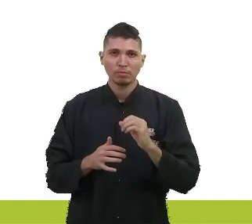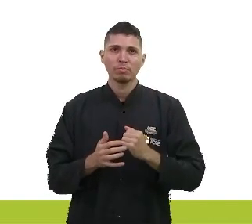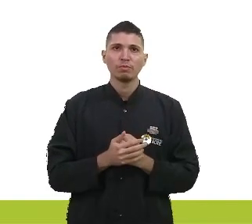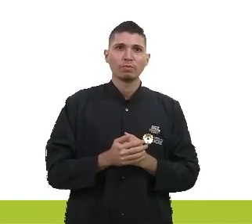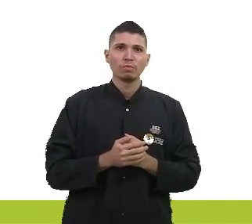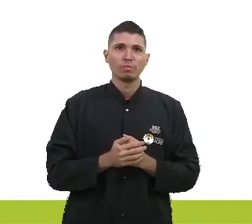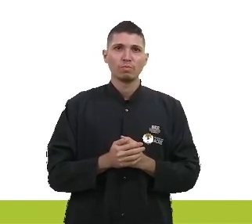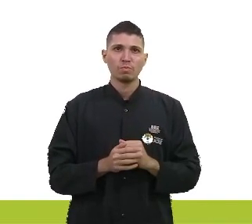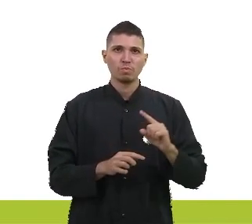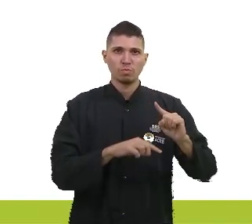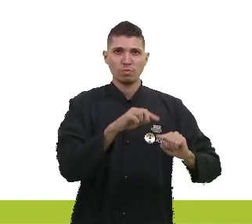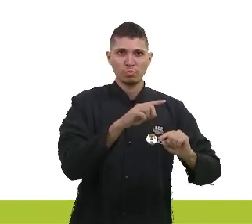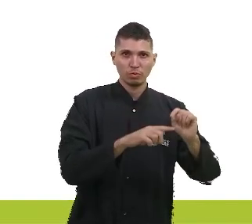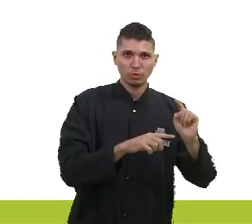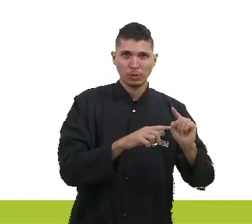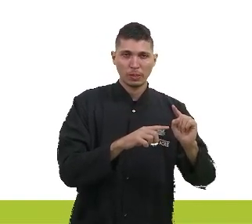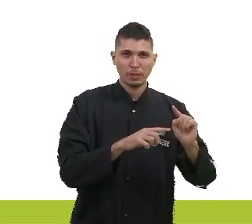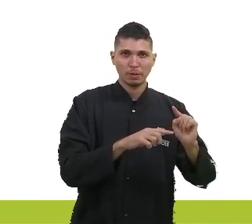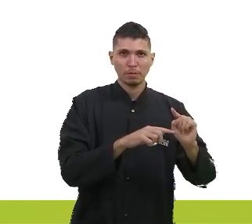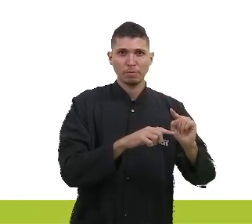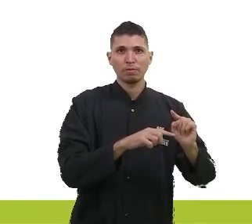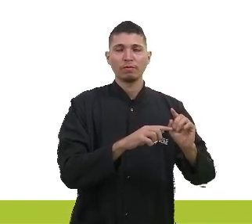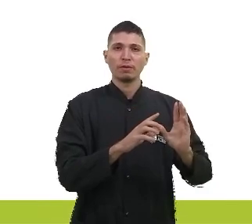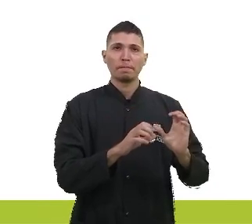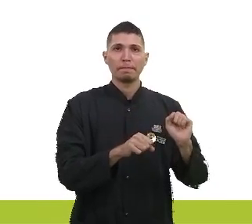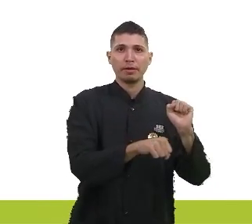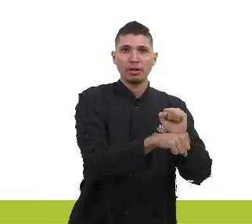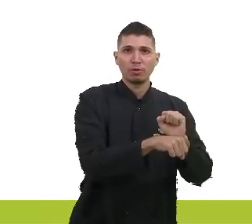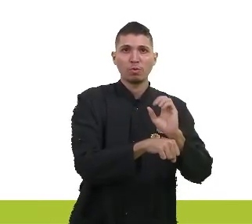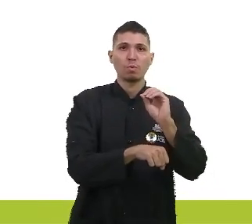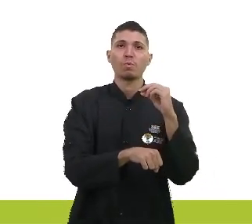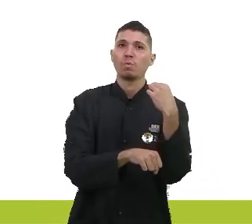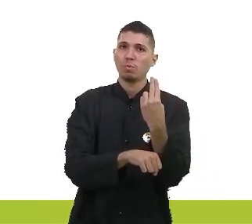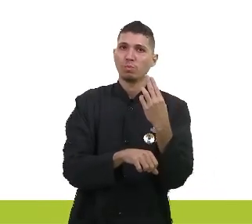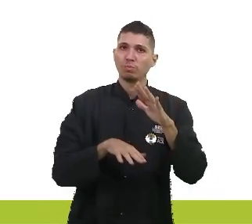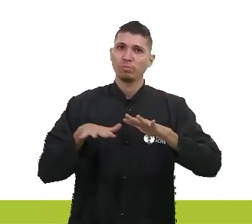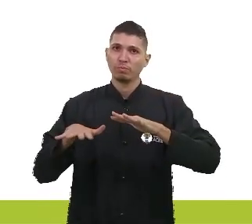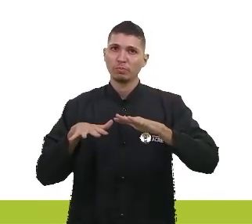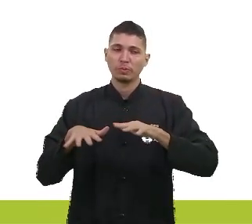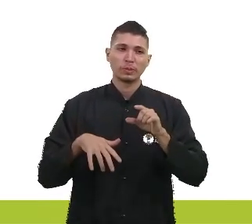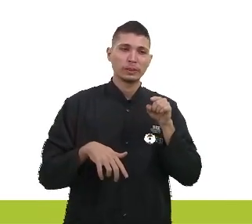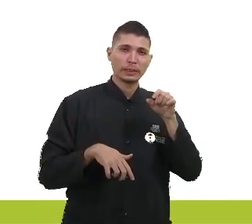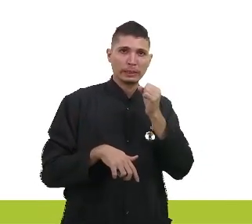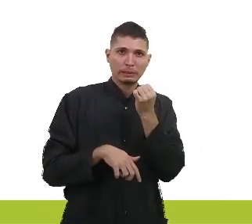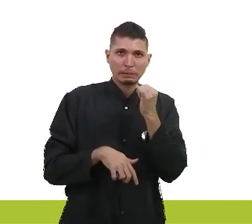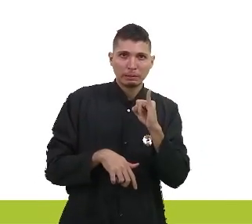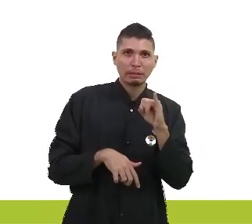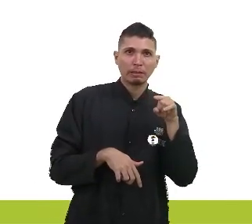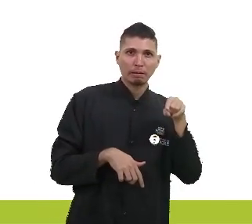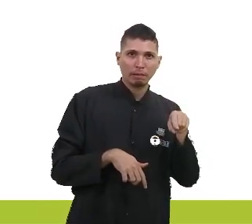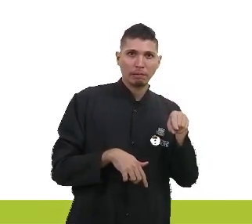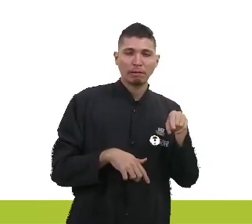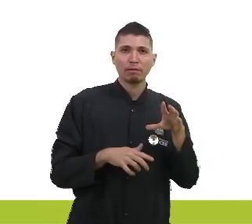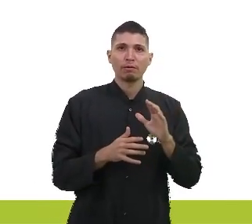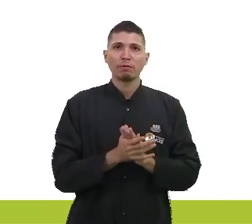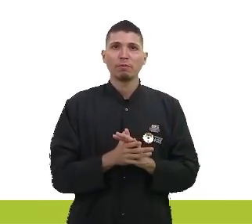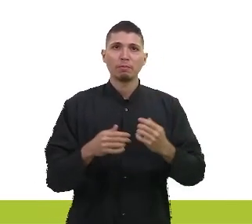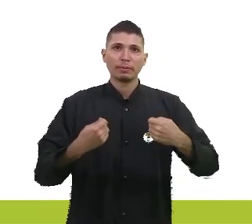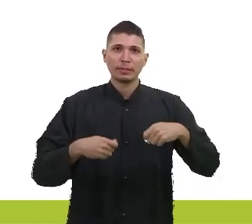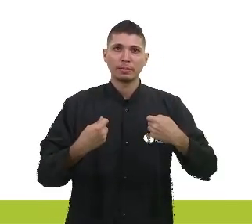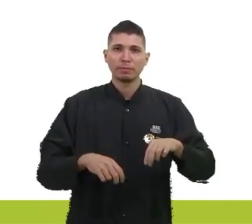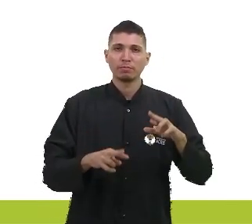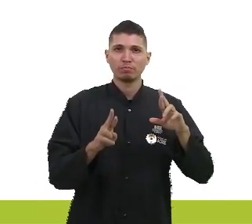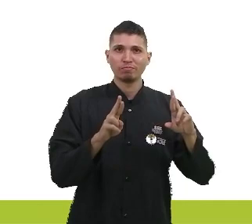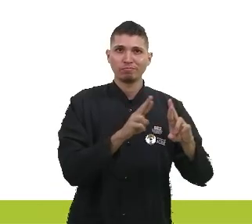parado ou em movimento. Tá, ok? Então, quando eu digo que algo está parado, eu tenho que relacionar esse algo, com